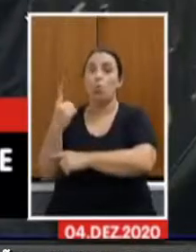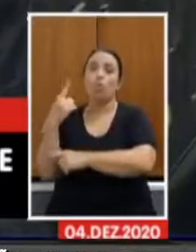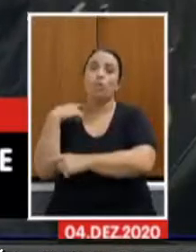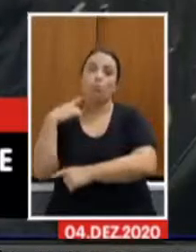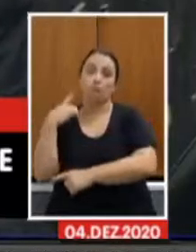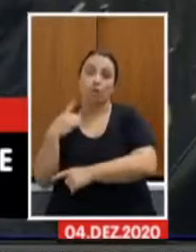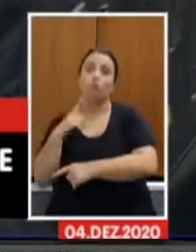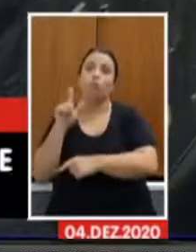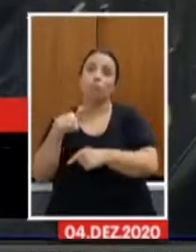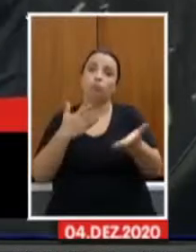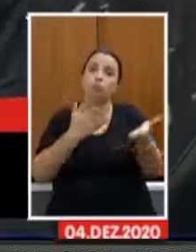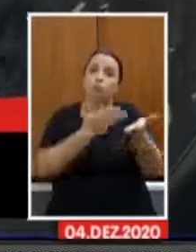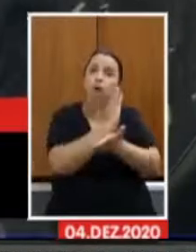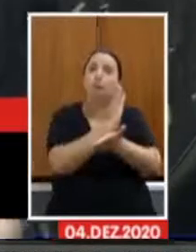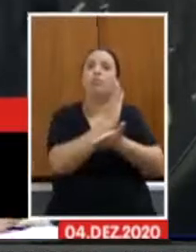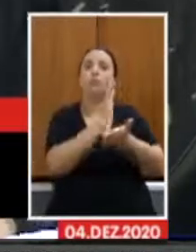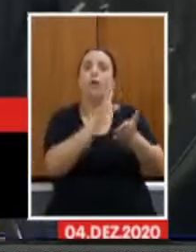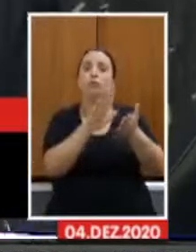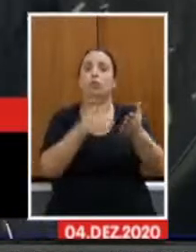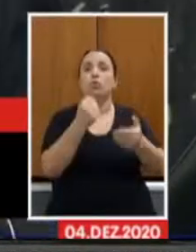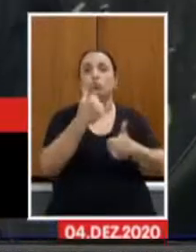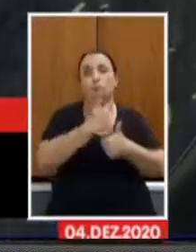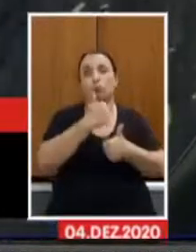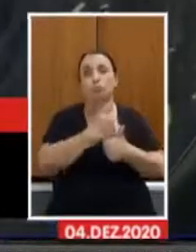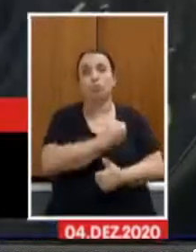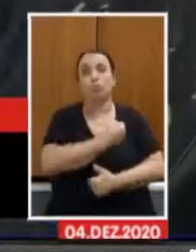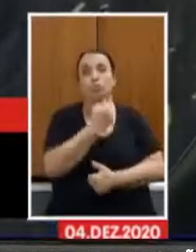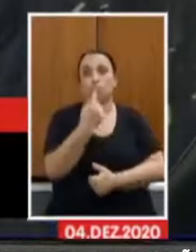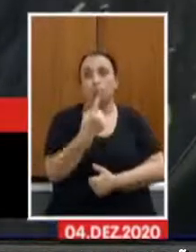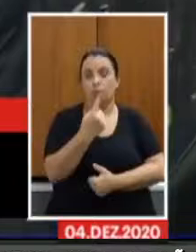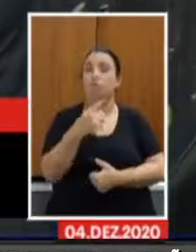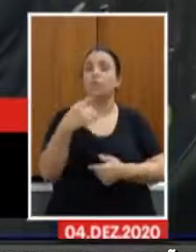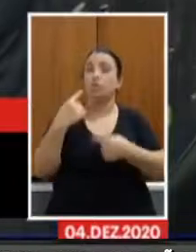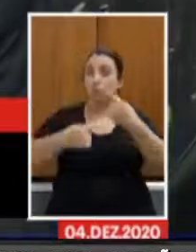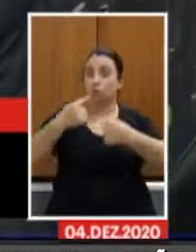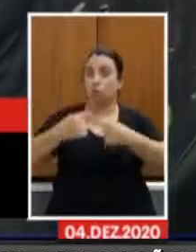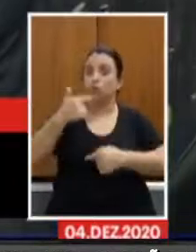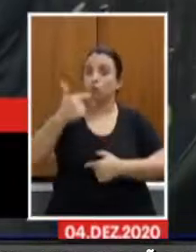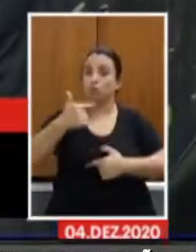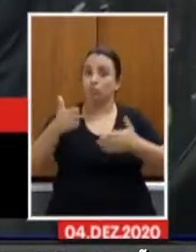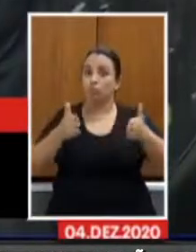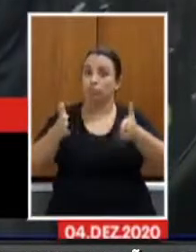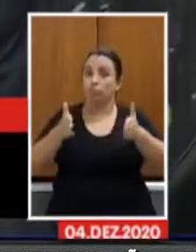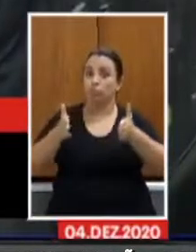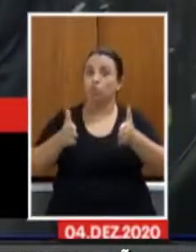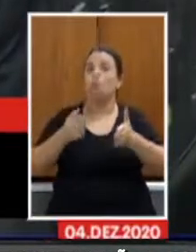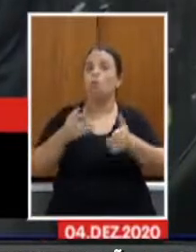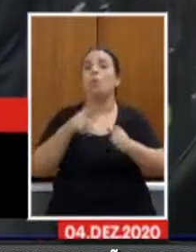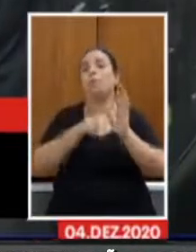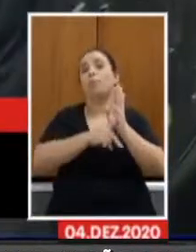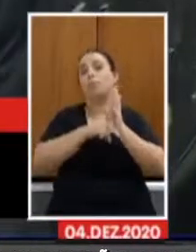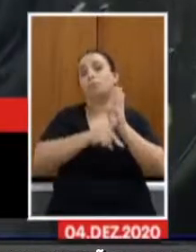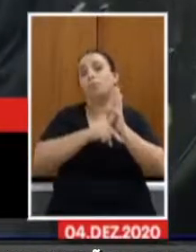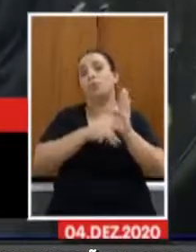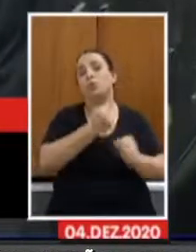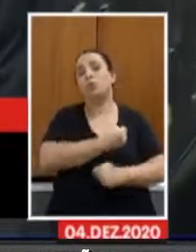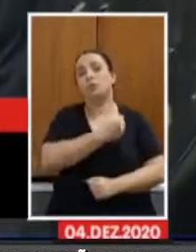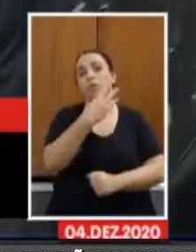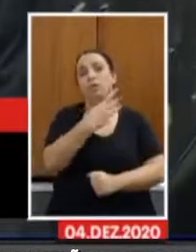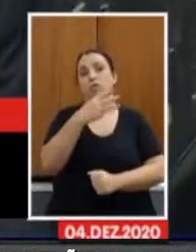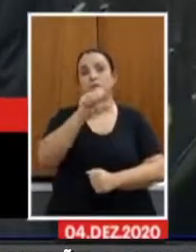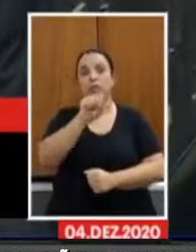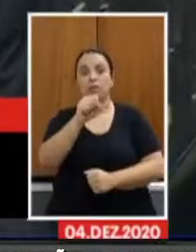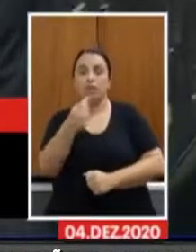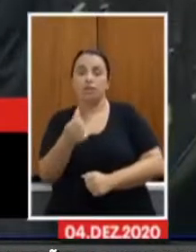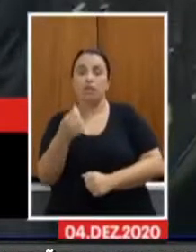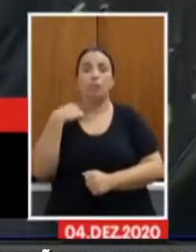Portanto, está aprovado o substitutivo número 1. Discussão em segundo turno do projeto de lei de número 386 de 2019, do